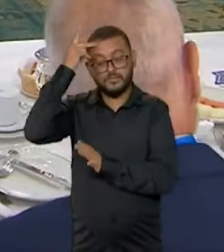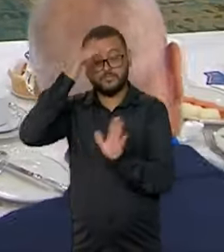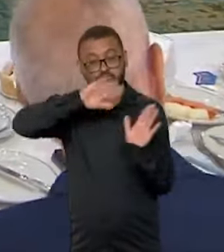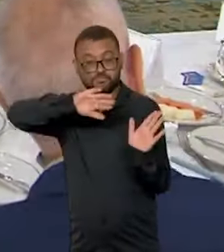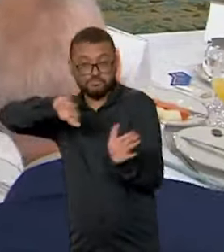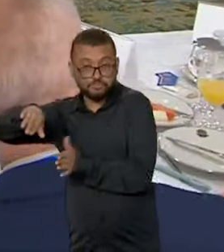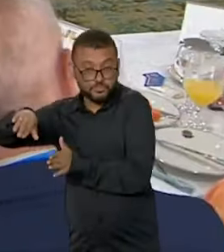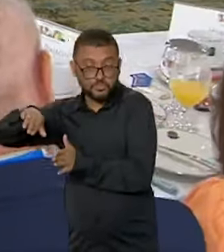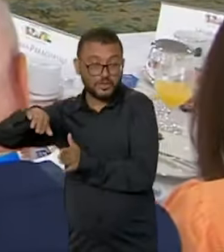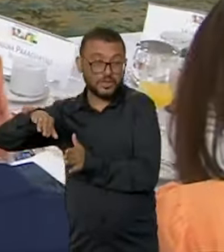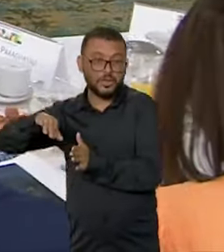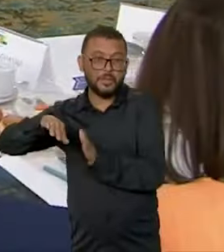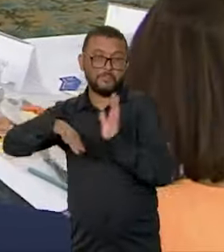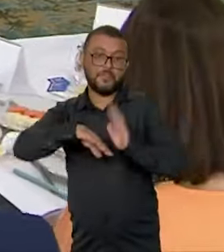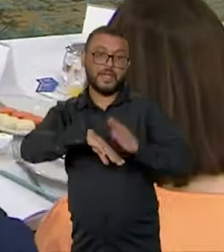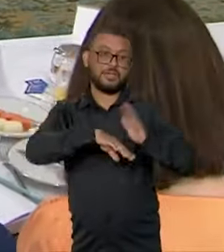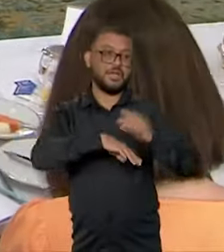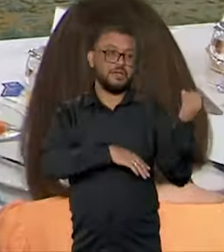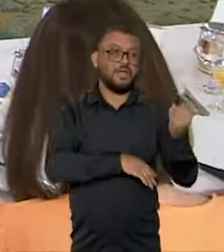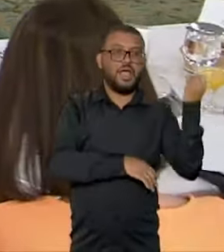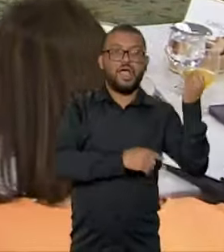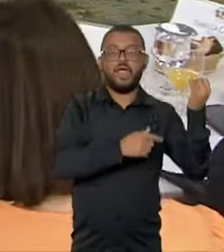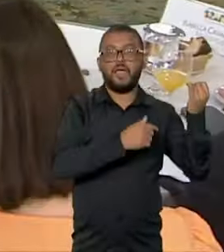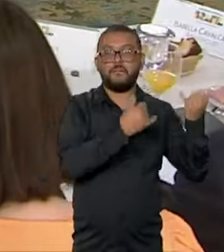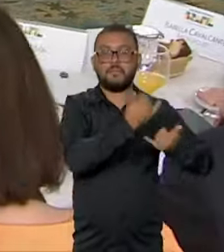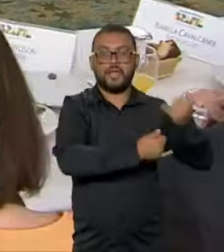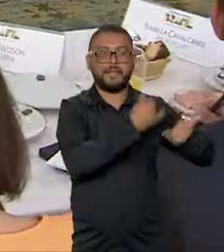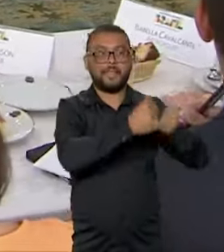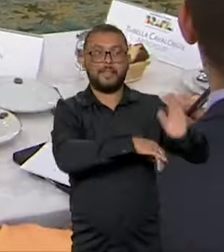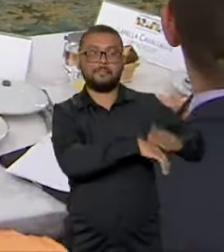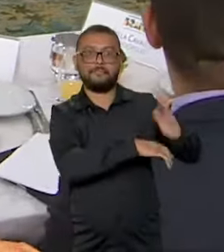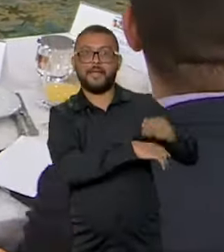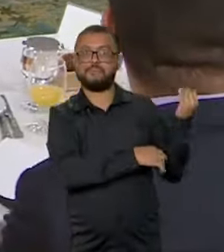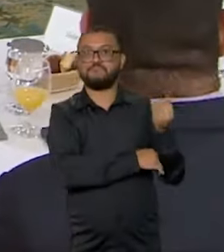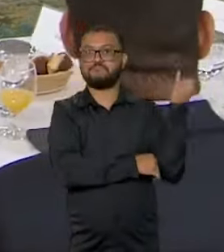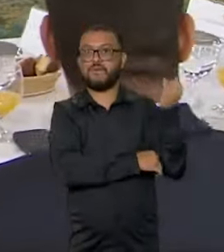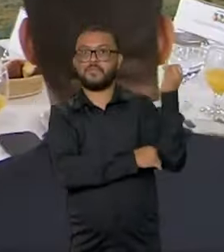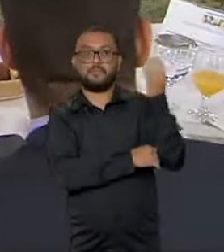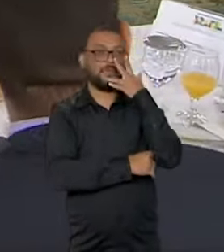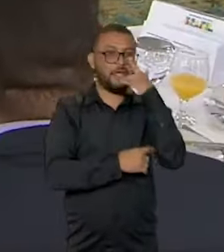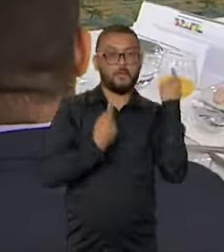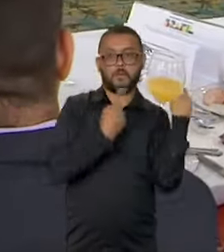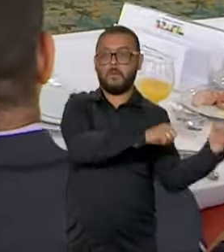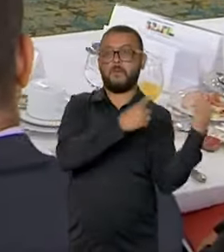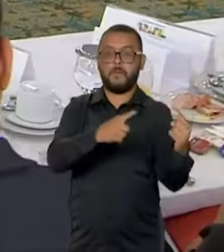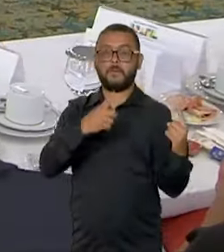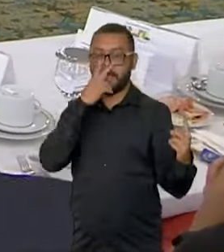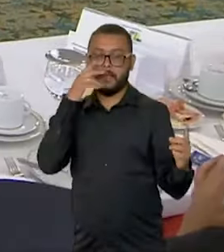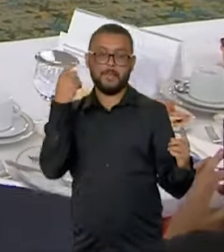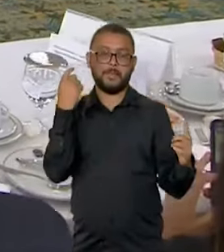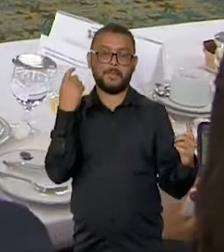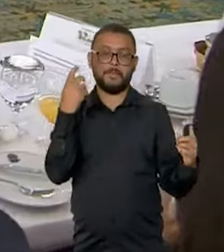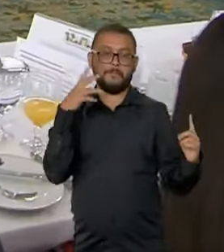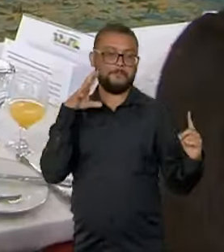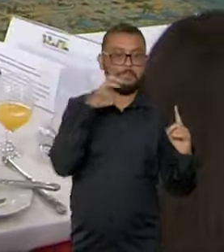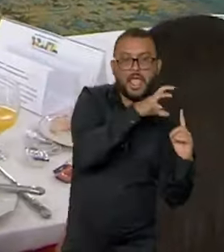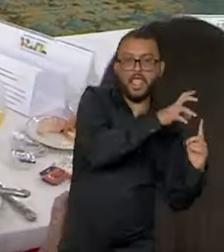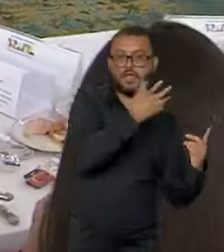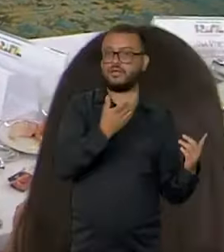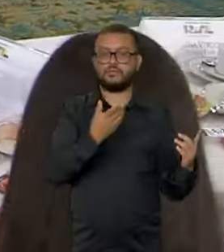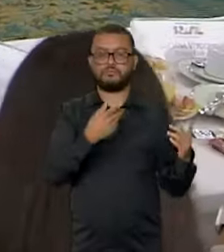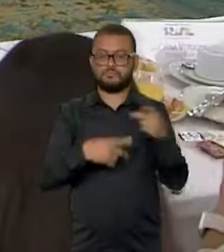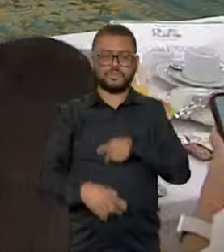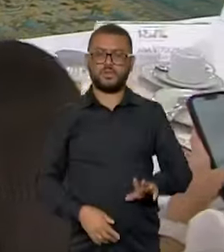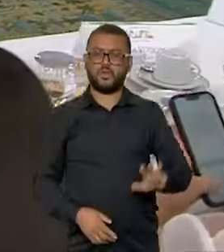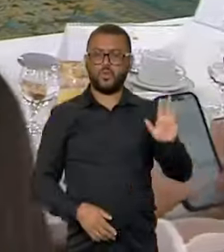secundarizados, como se aquela brincadeira tivesse sido uma crítica, uma bronca, uma reprimenda do